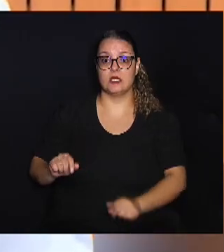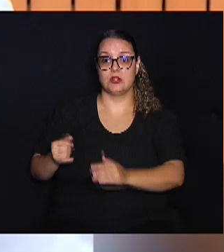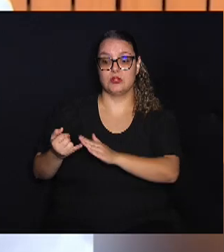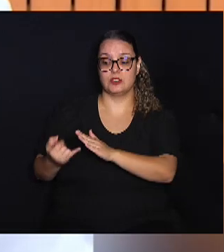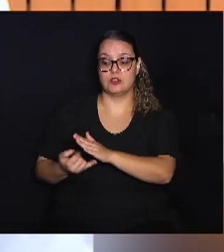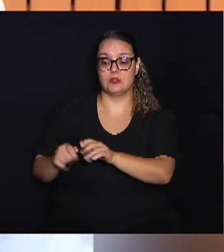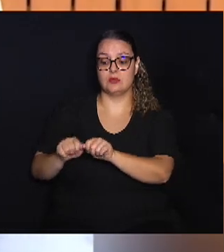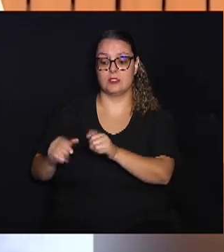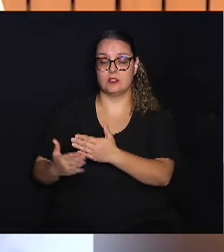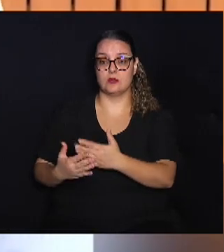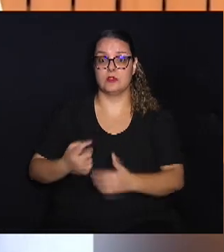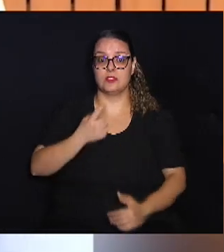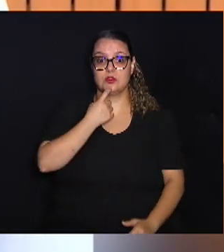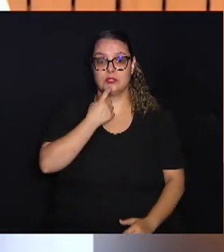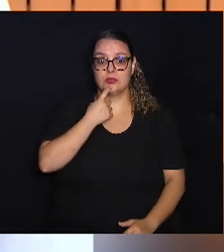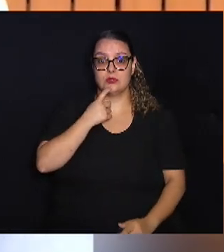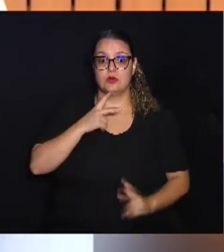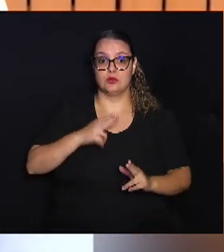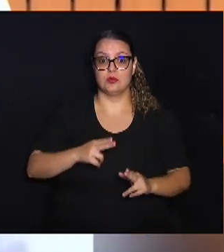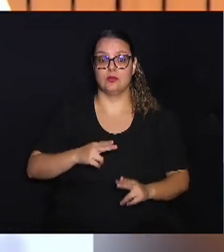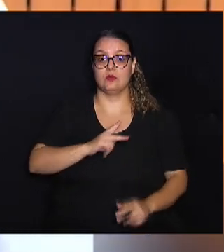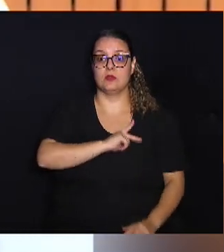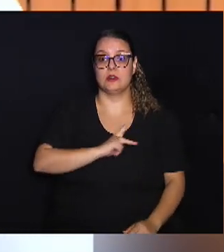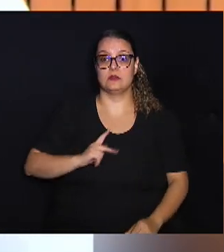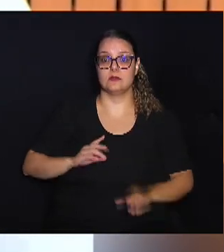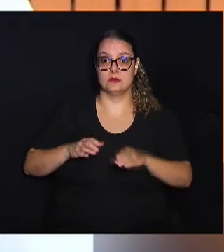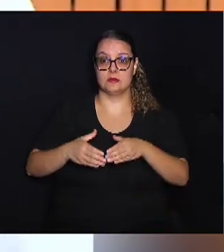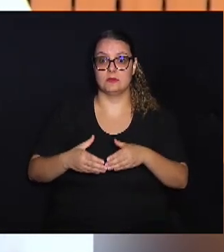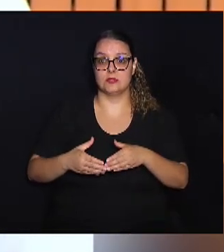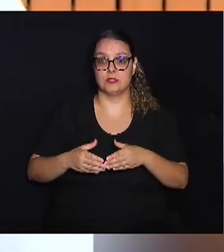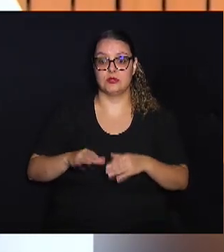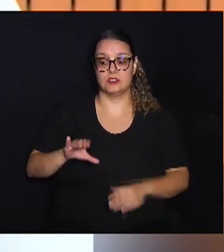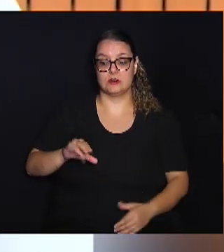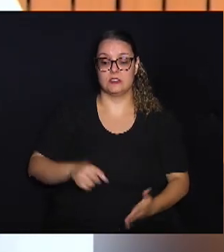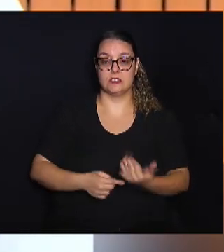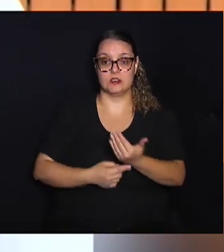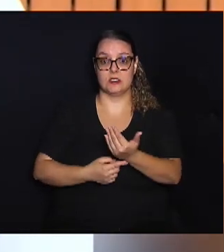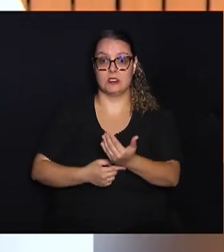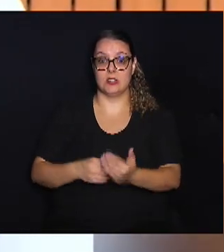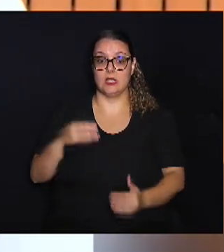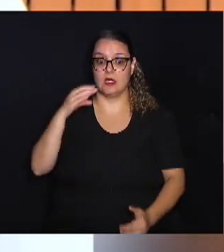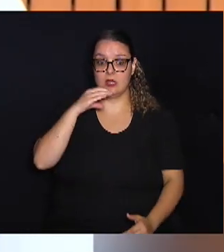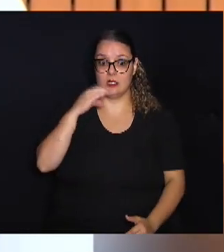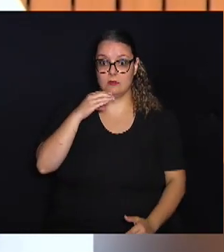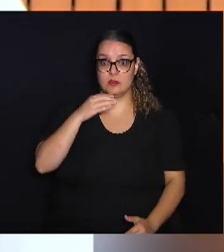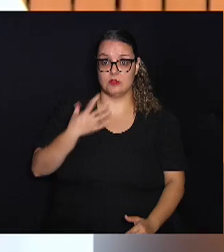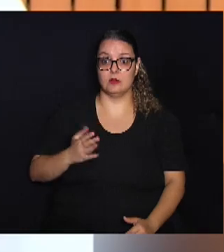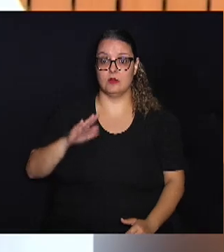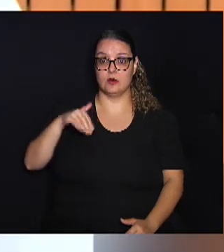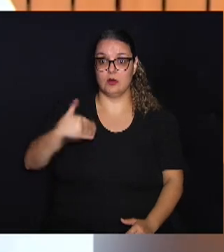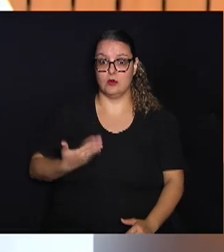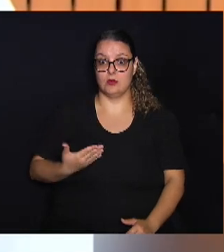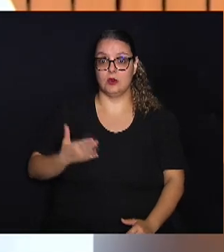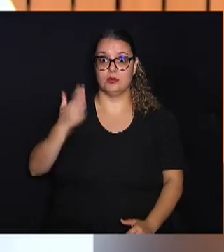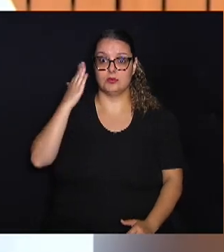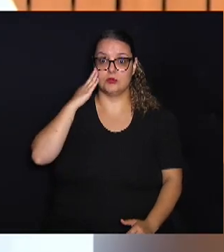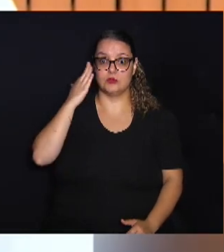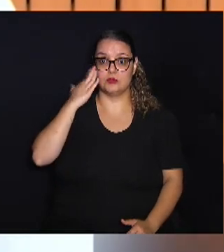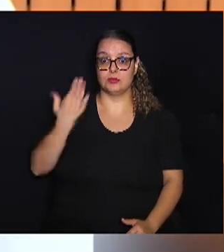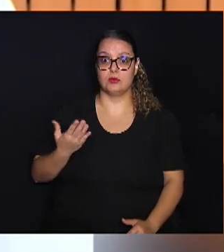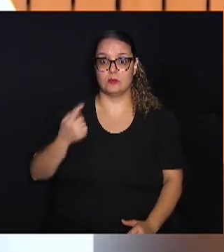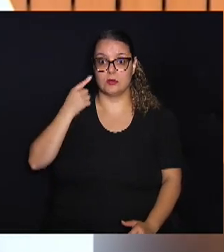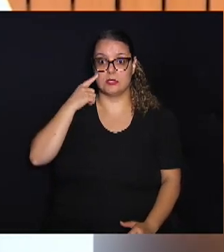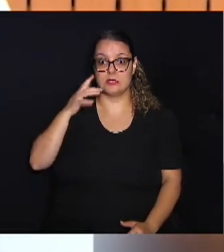Campinas. Como presidente da Comissão de Ciência e Tecnologia, eu imediatamente, quando a gente soube dessa intenção do governo